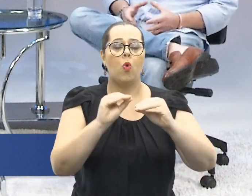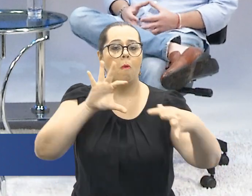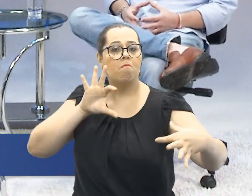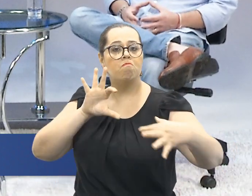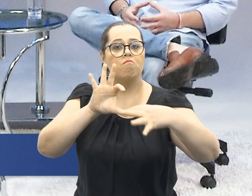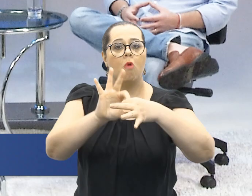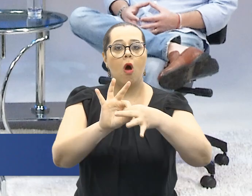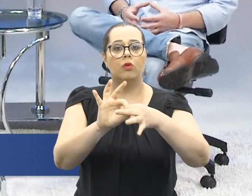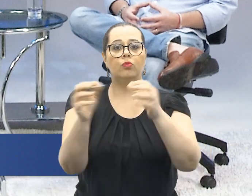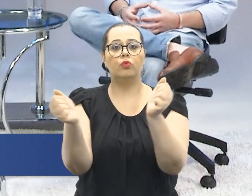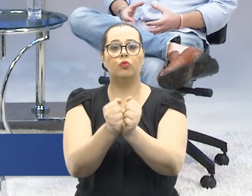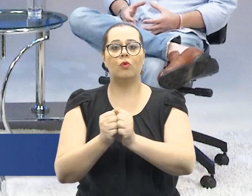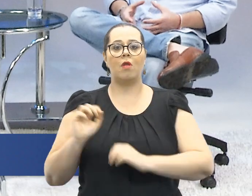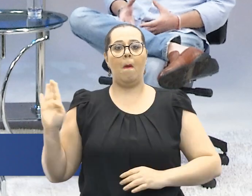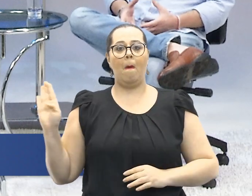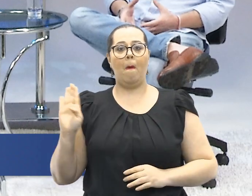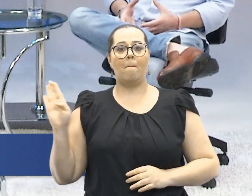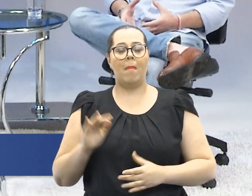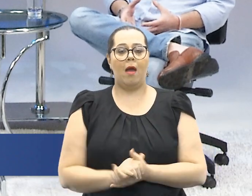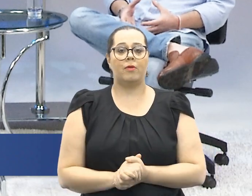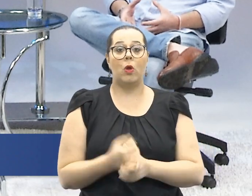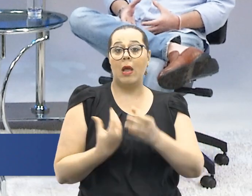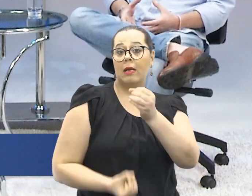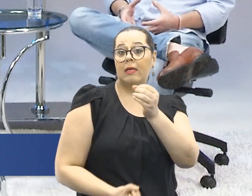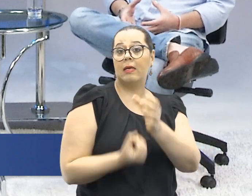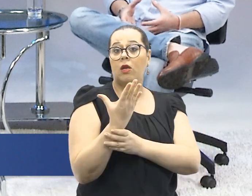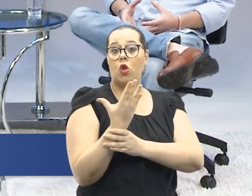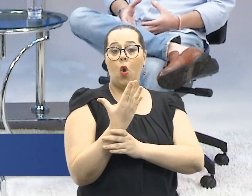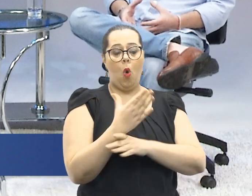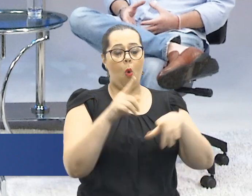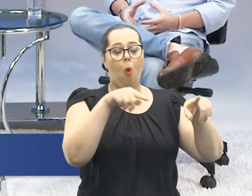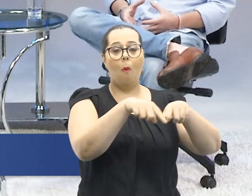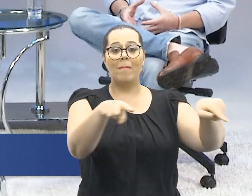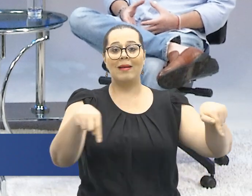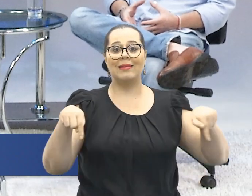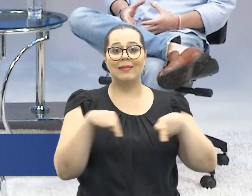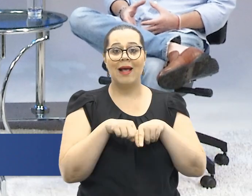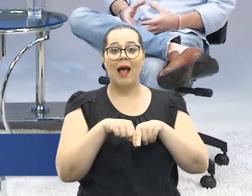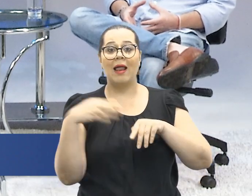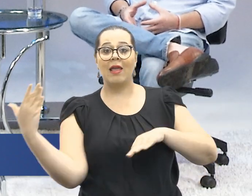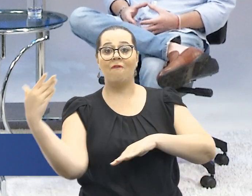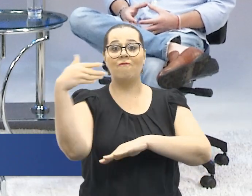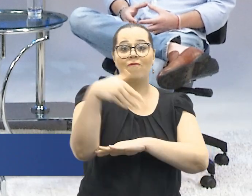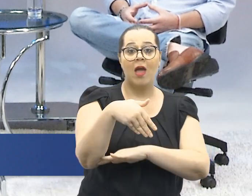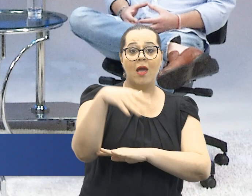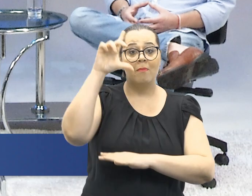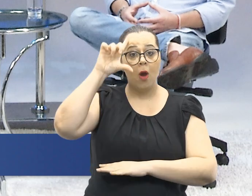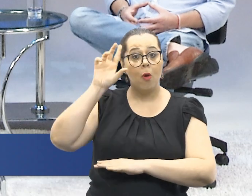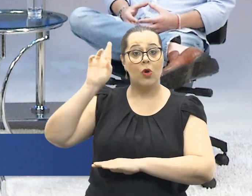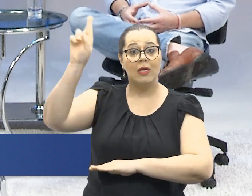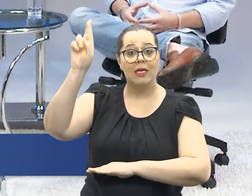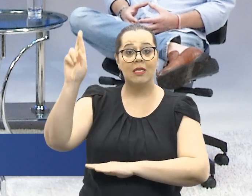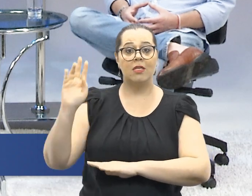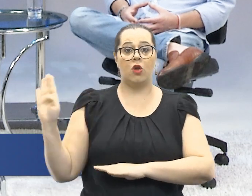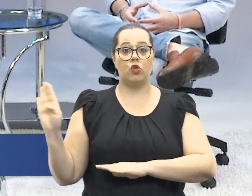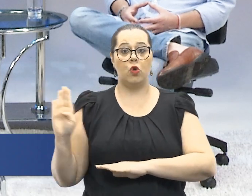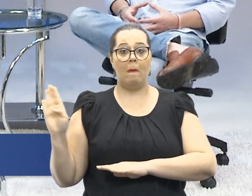diálogo, criou uma sala dentro do nosso prédio para as lideranças comunitárias,